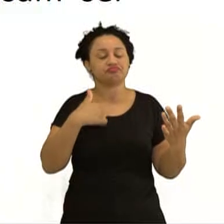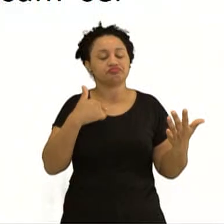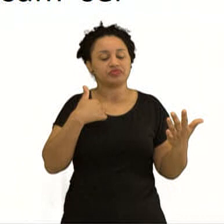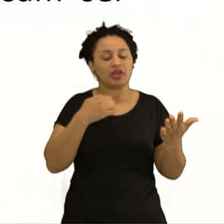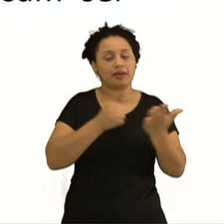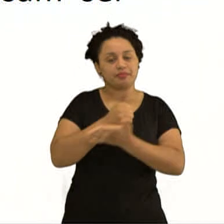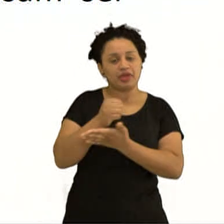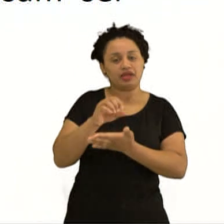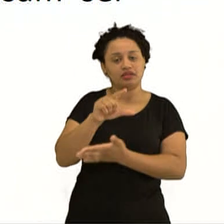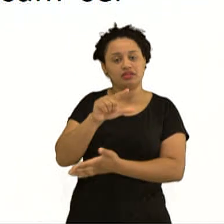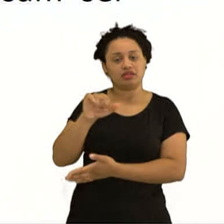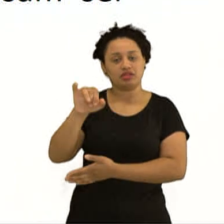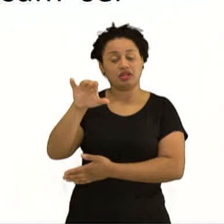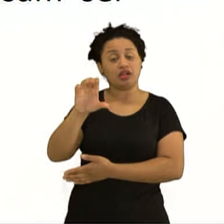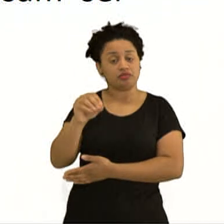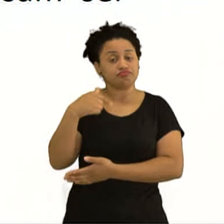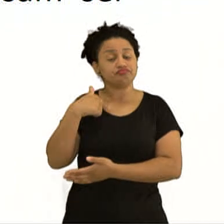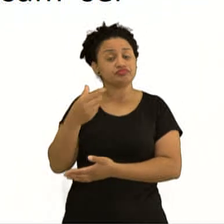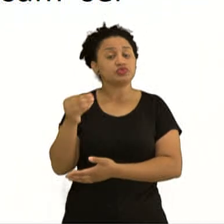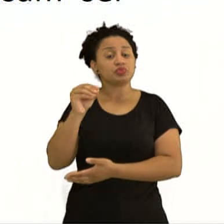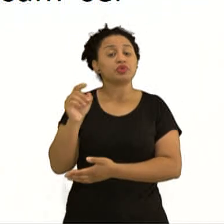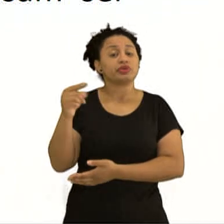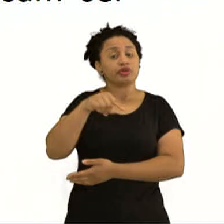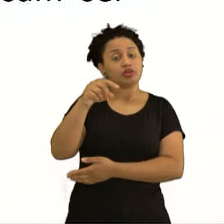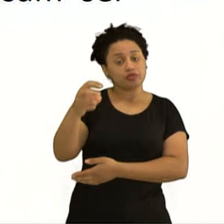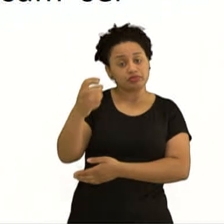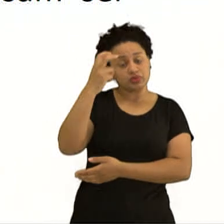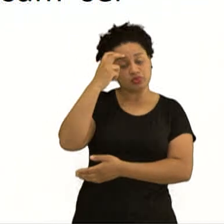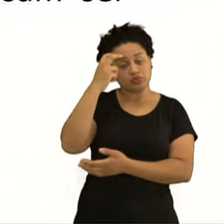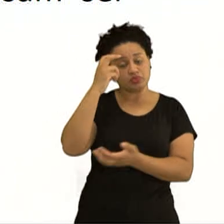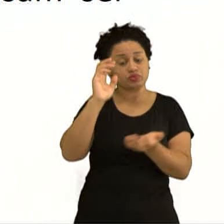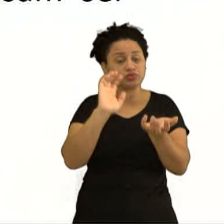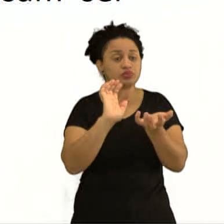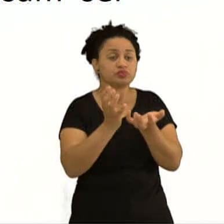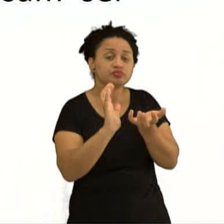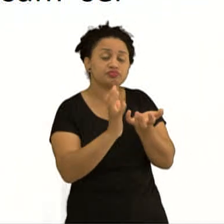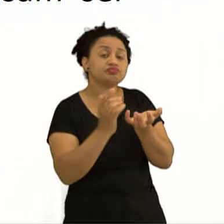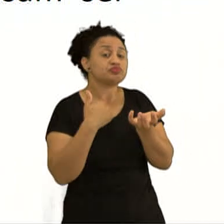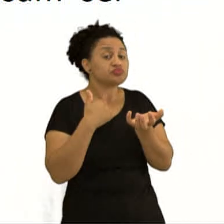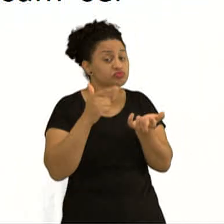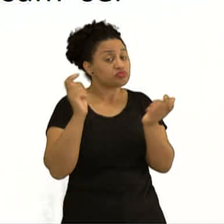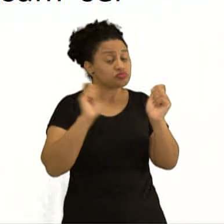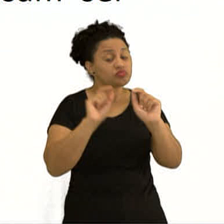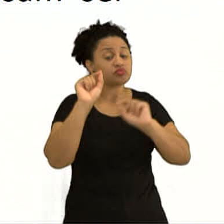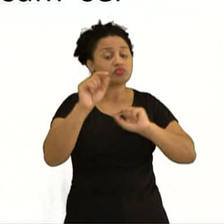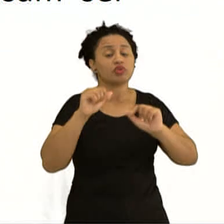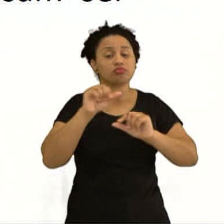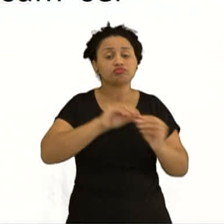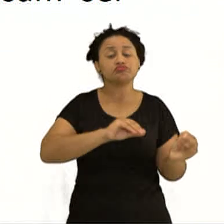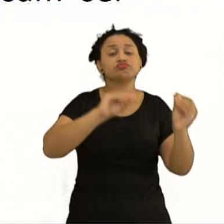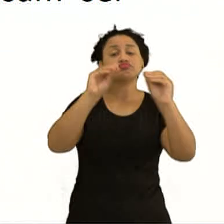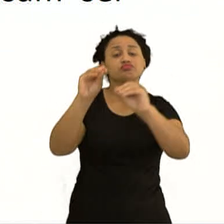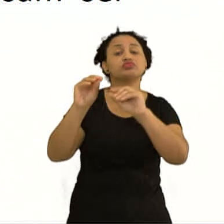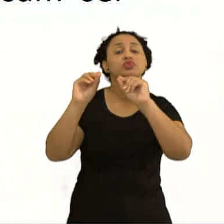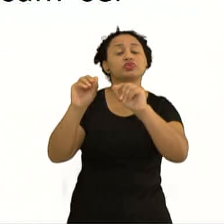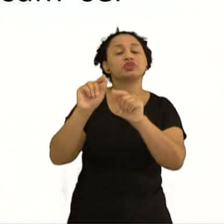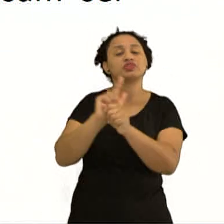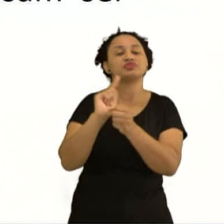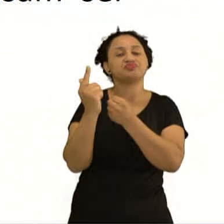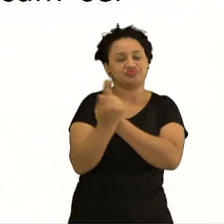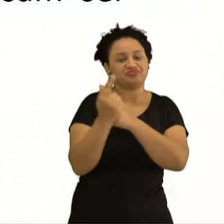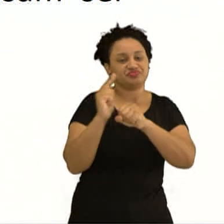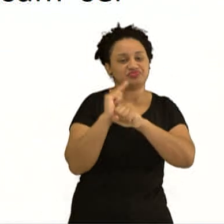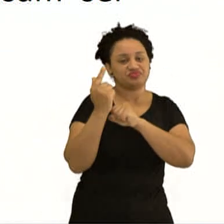de clássico e estou inserida em uma cultura ocidental, você já pode rapidamente se transportar